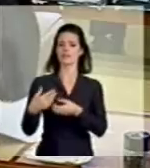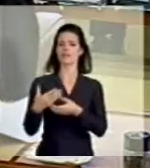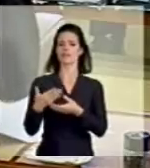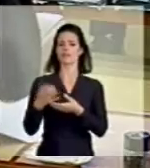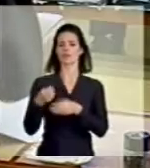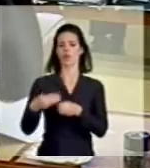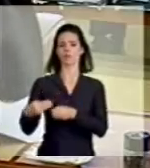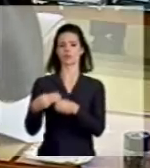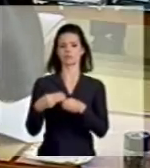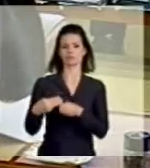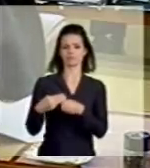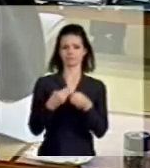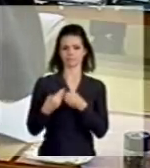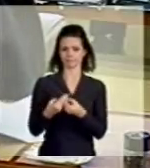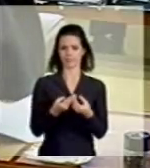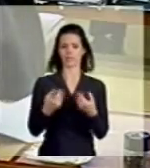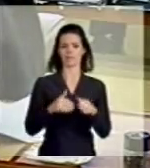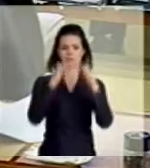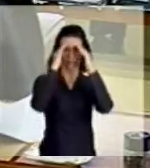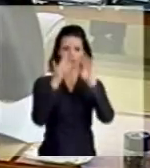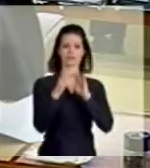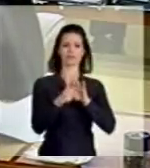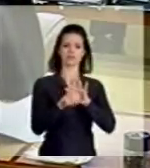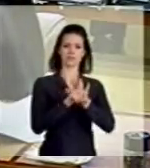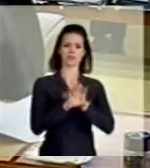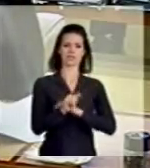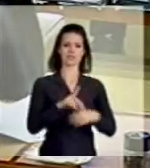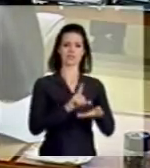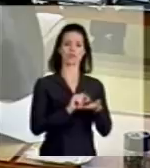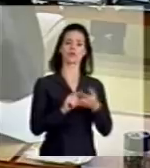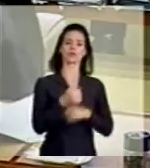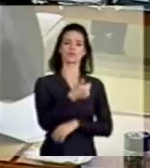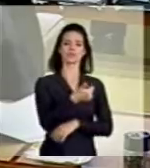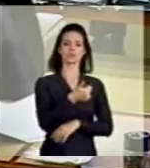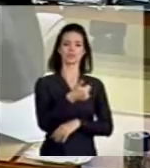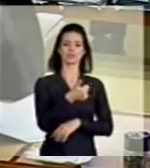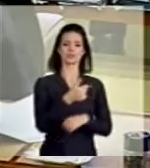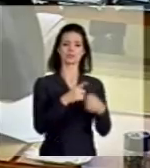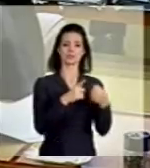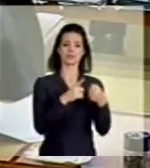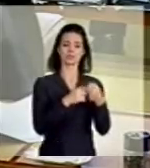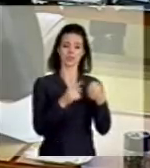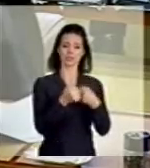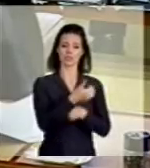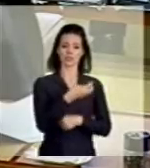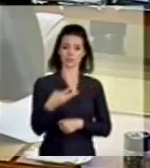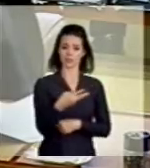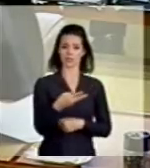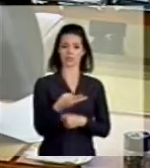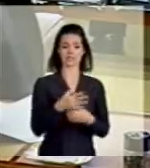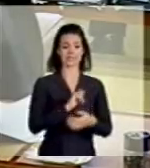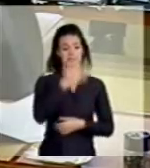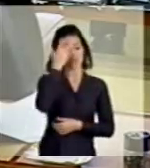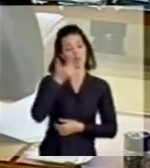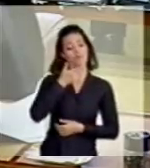lei. Ora, digo eu, se o artigo 13, primeiro, da Lei de Registros Públicos estabelece que, independentemente do